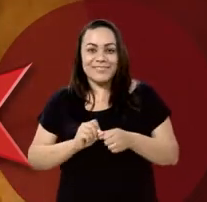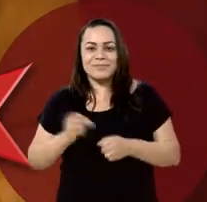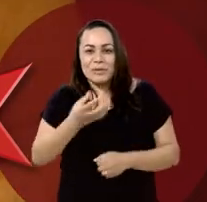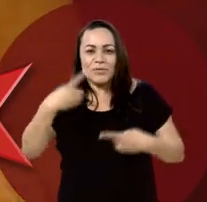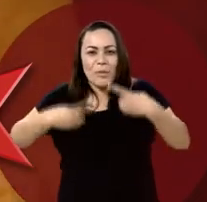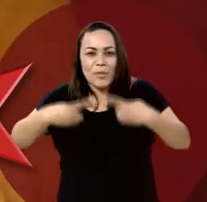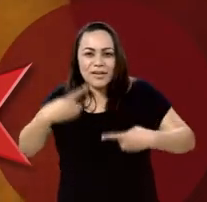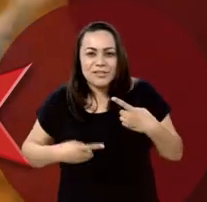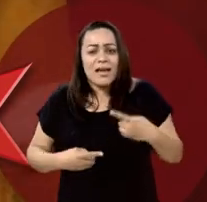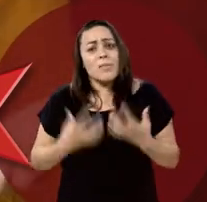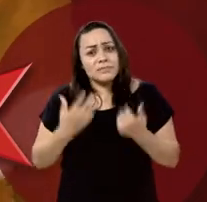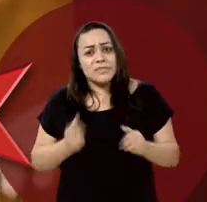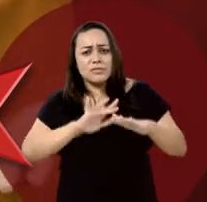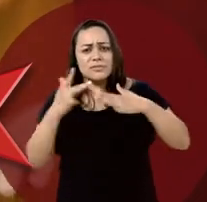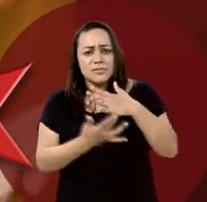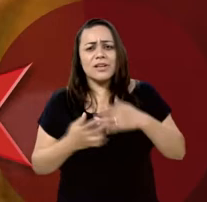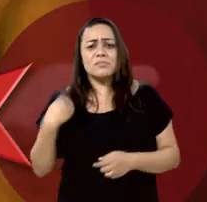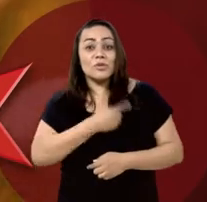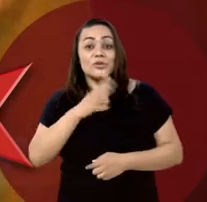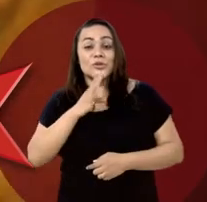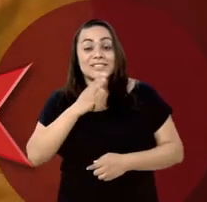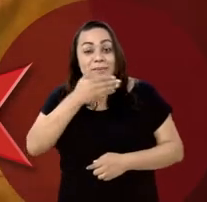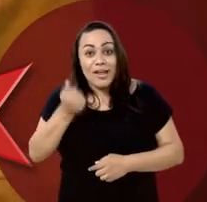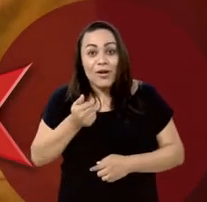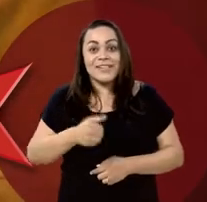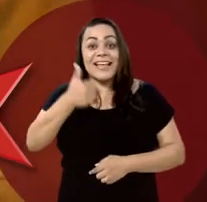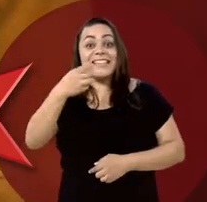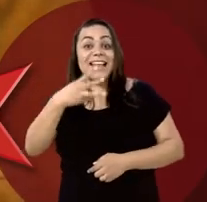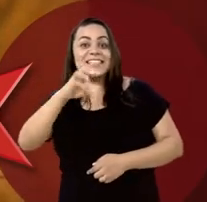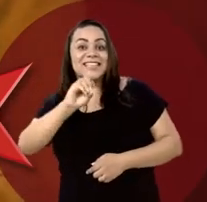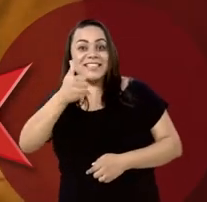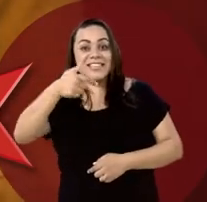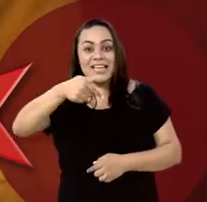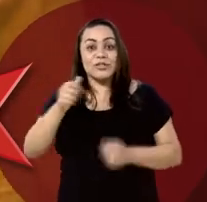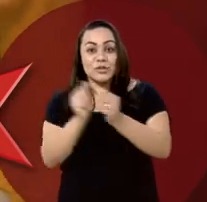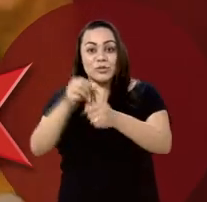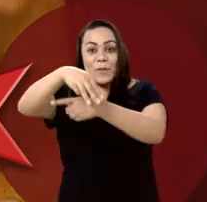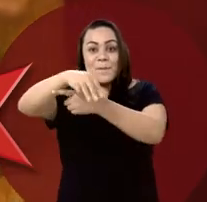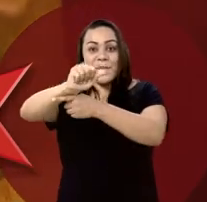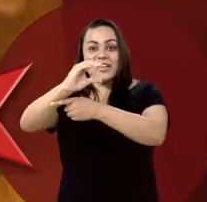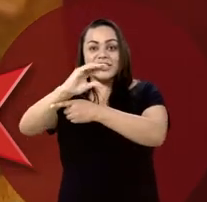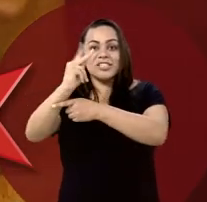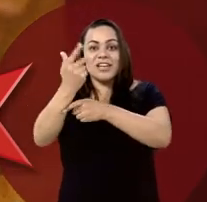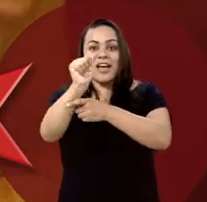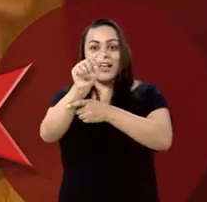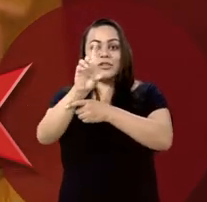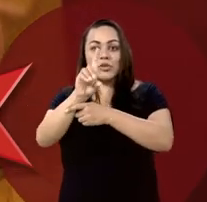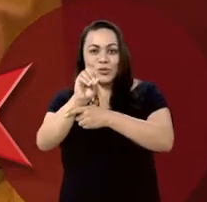boa querendo fazer uma nova política me adiciona nas redes sociais para nos conhecermos melhor e de repente 13017 tô com machado